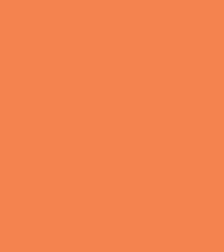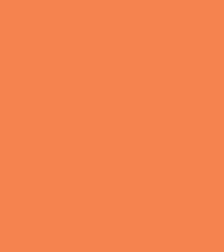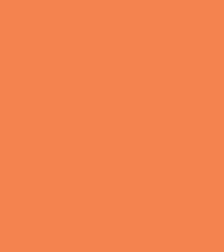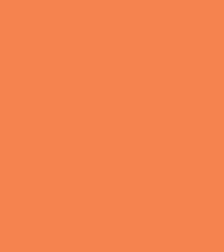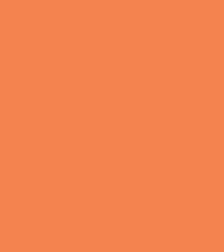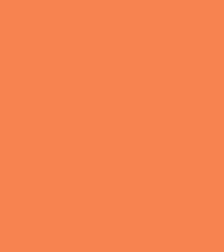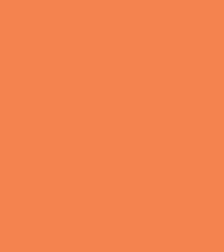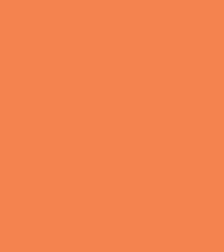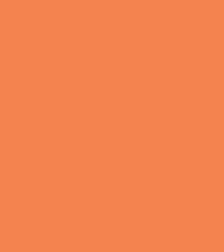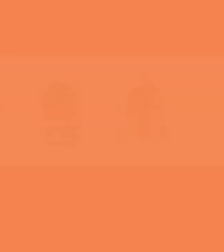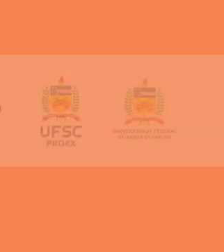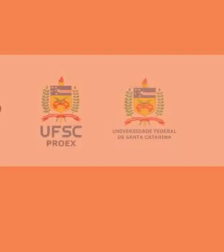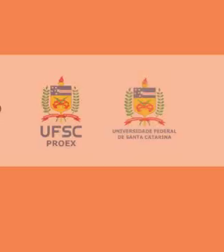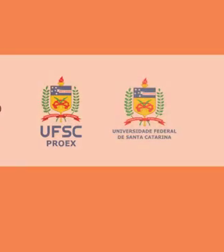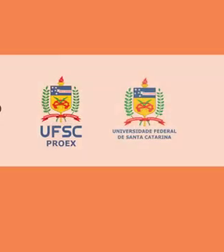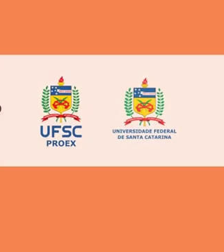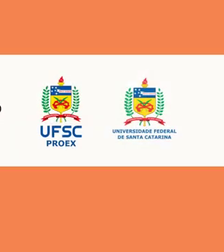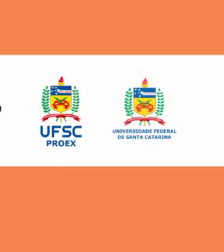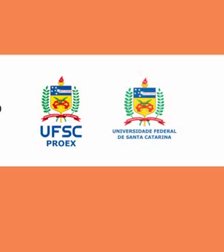E